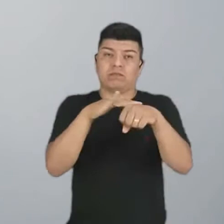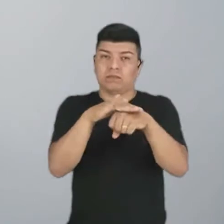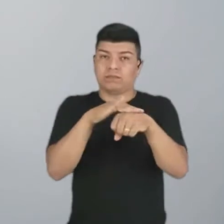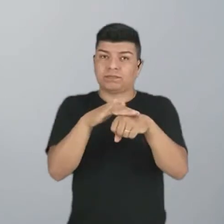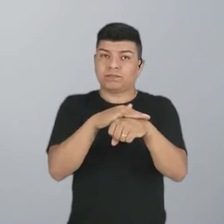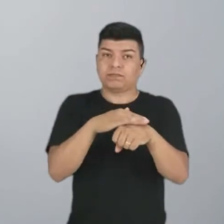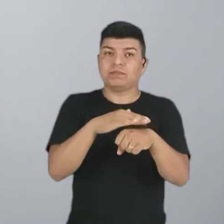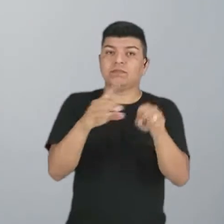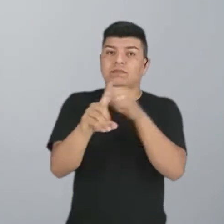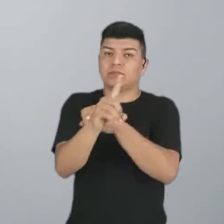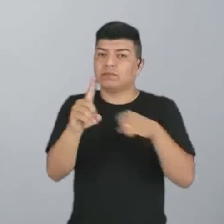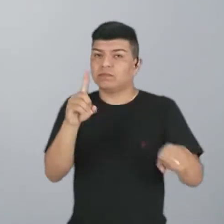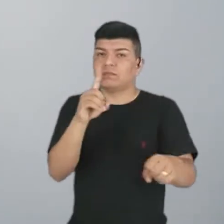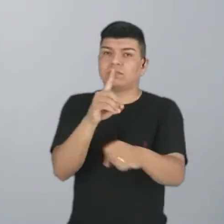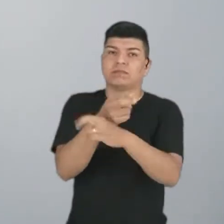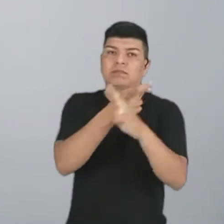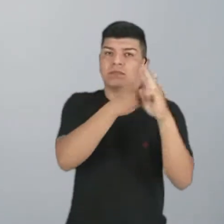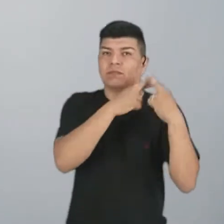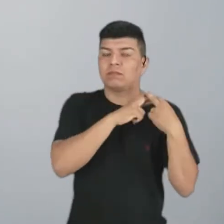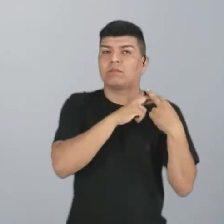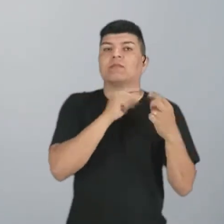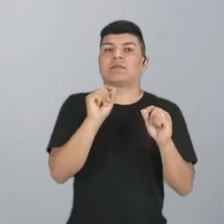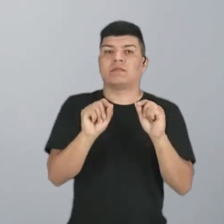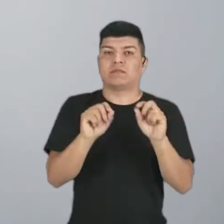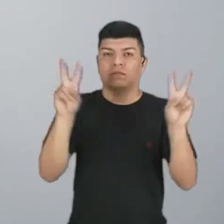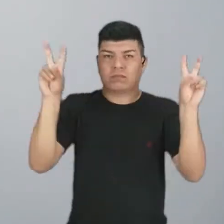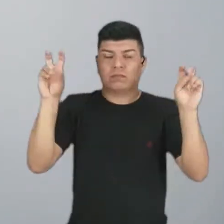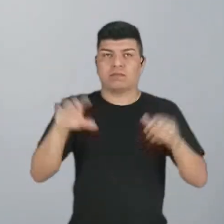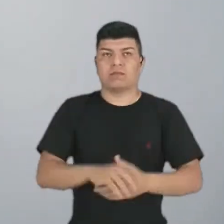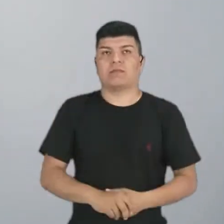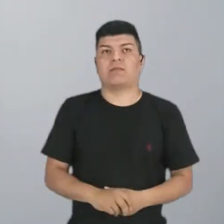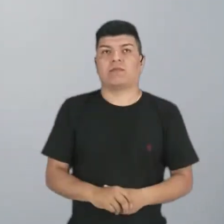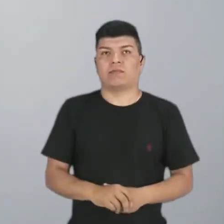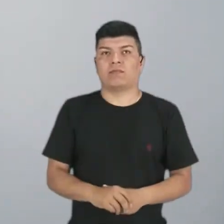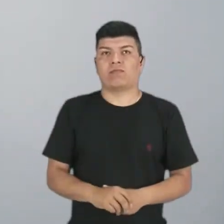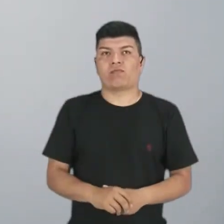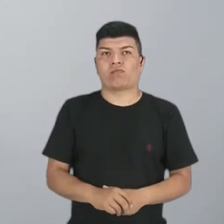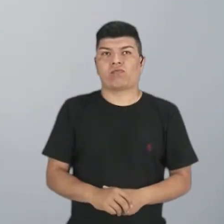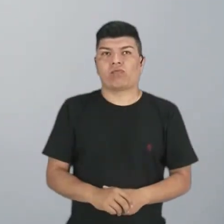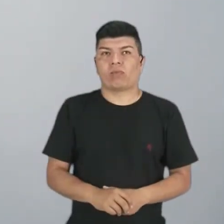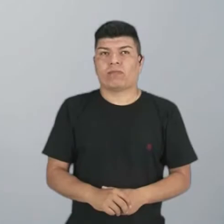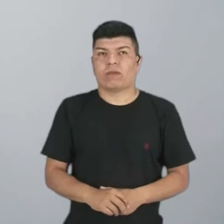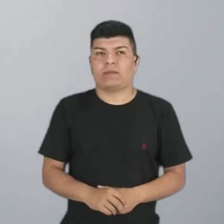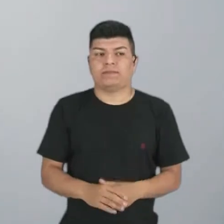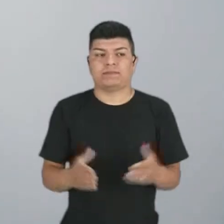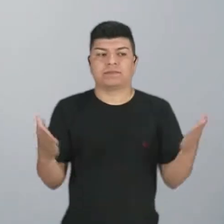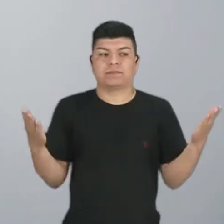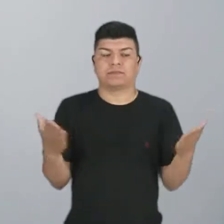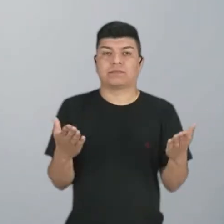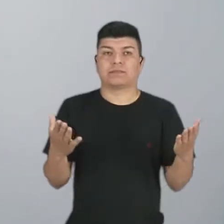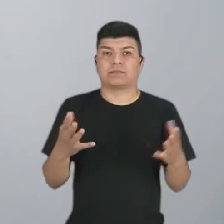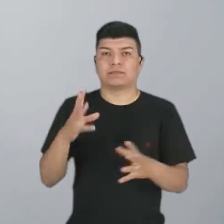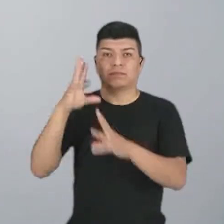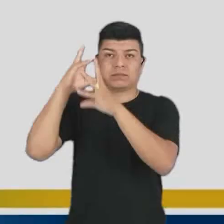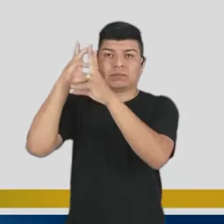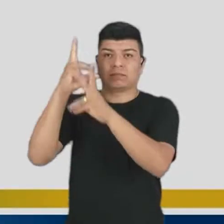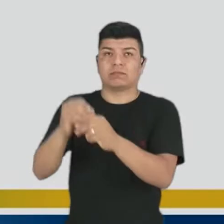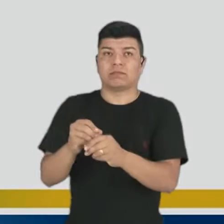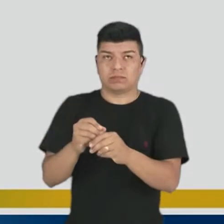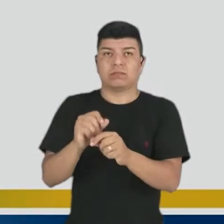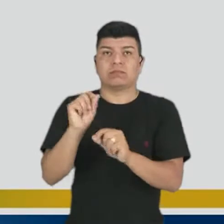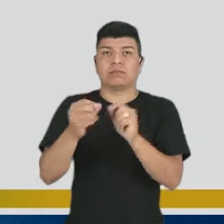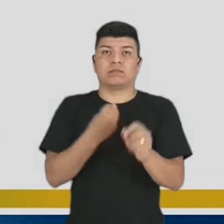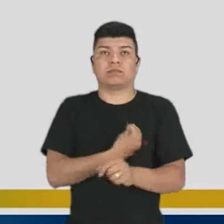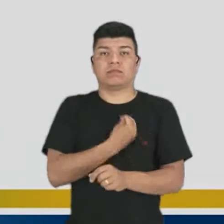debate na sociedade a respeito dos temas mais relevantes. Agora a gente faz uma pequena recapitulação dos